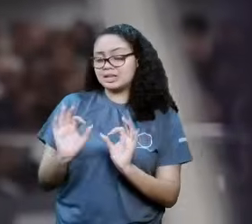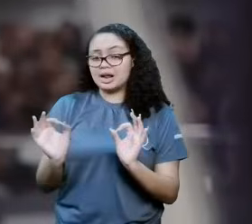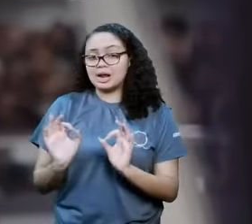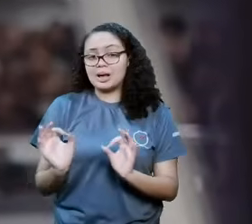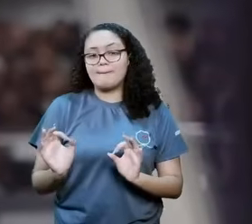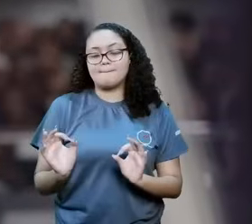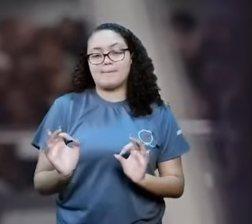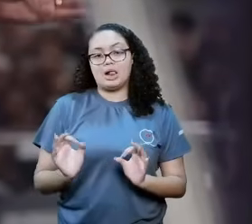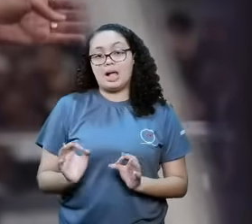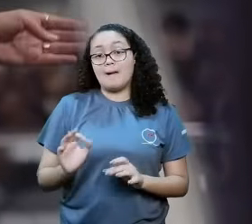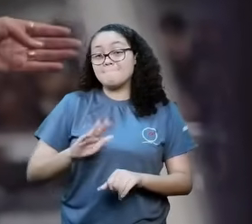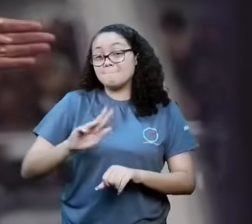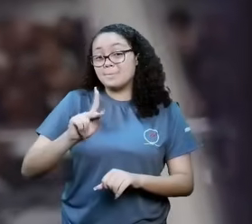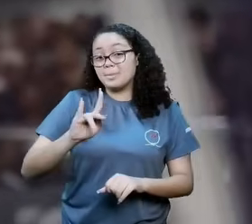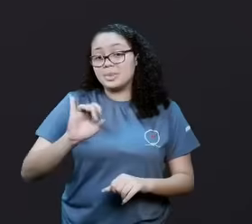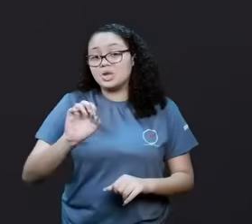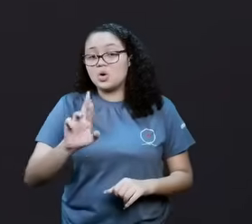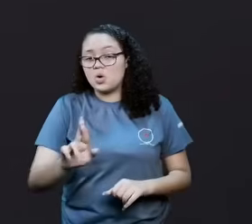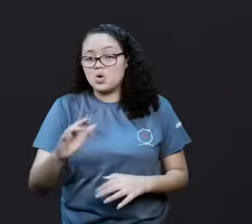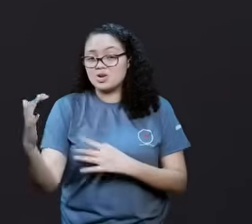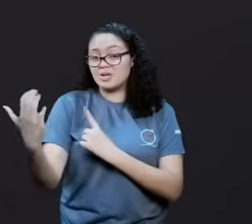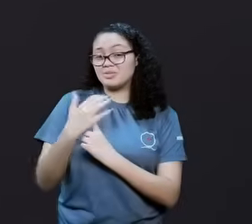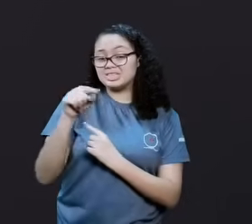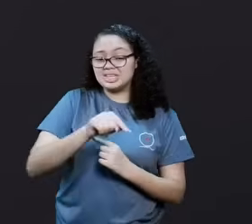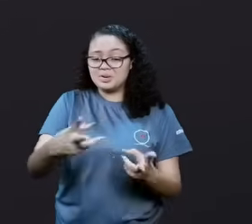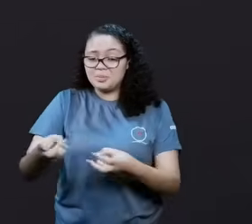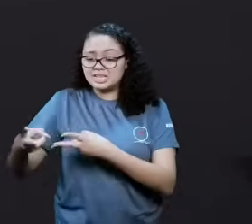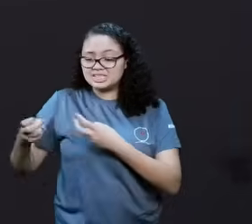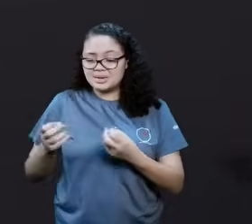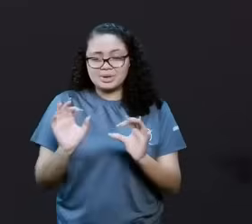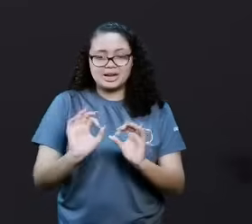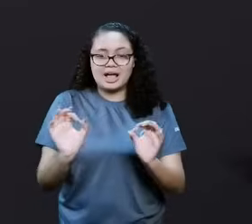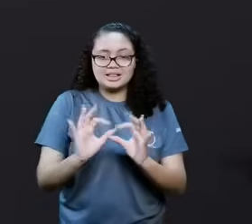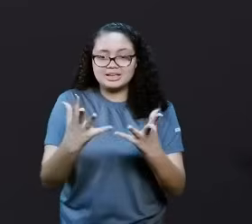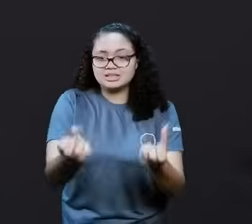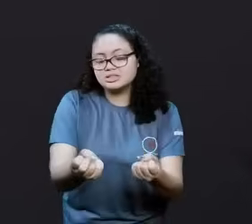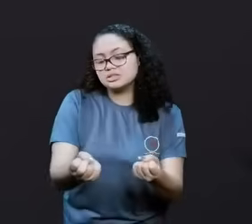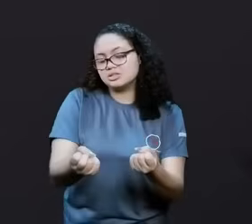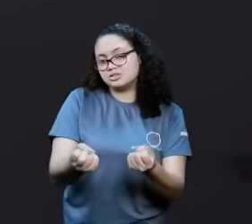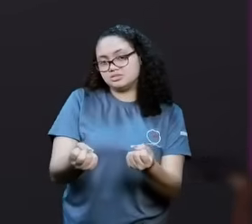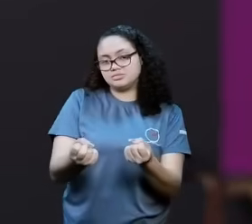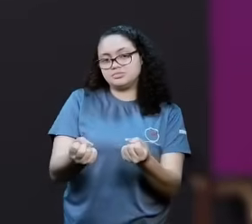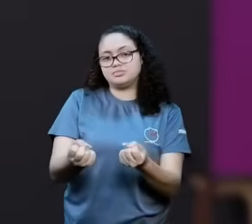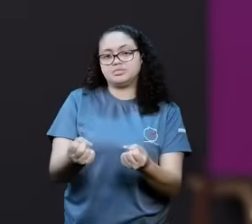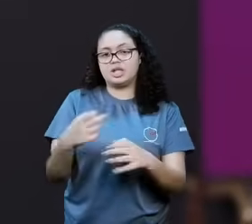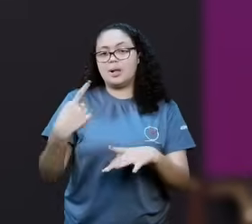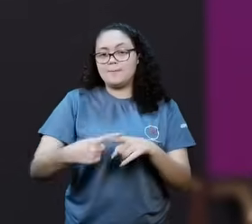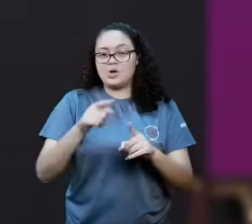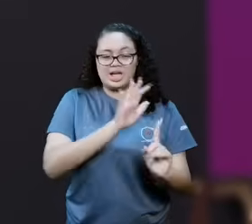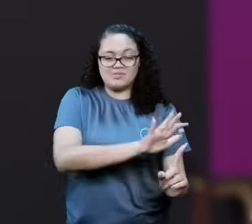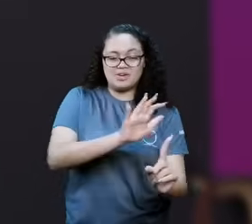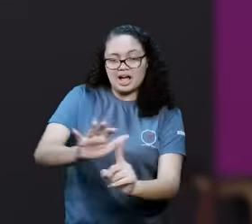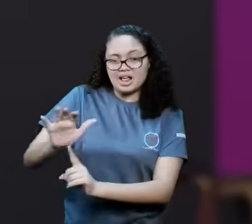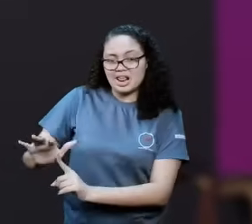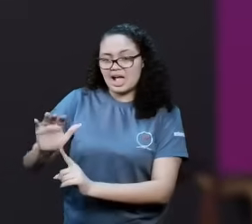não percebe que recebe. Essa é a maior influência. Porque influenciar não é receber de fora, é